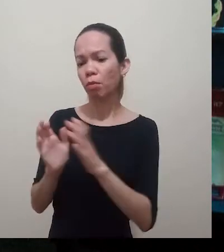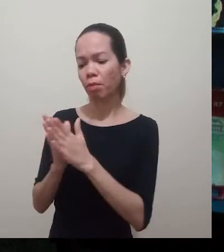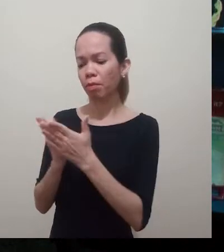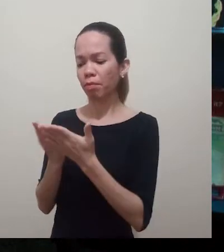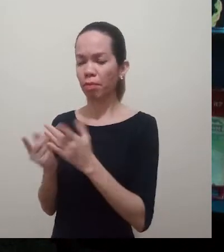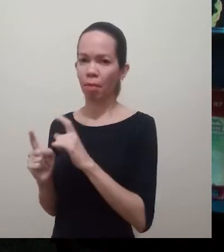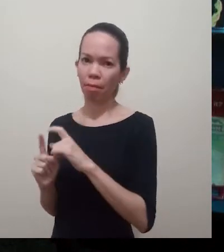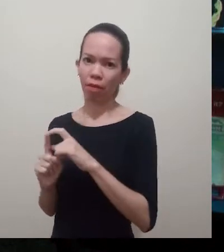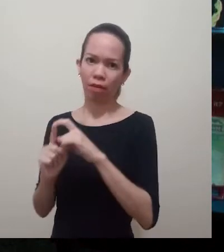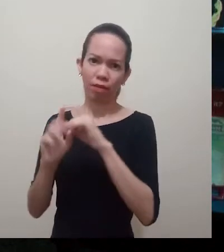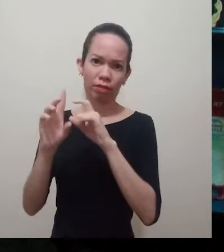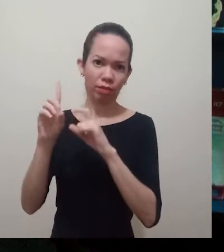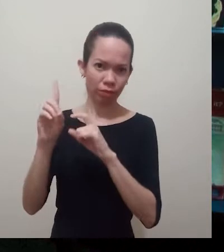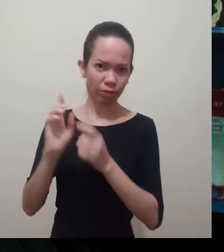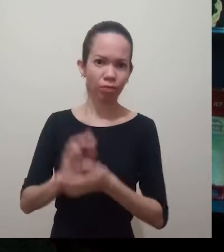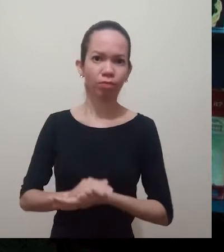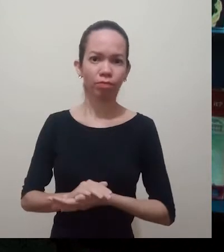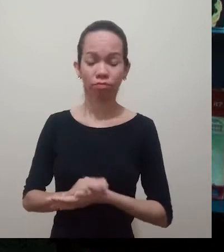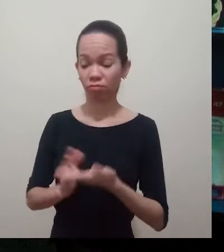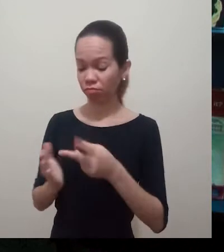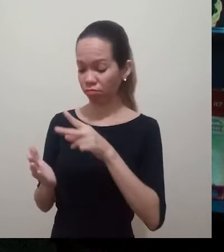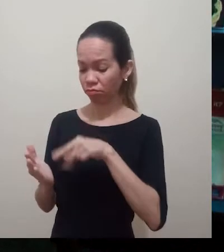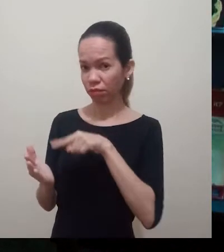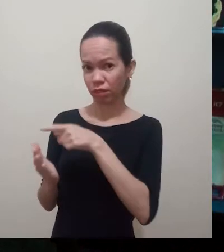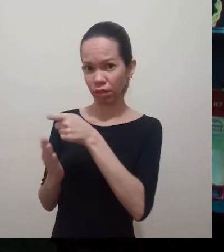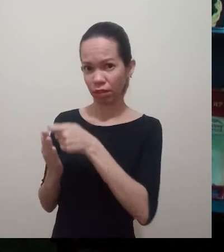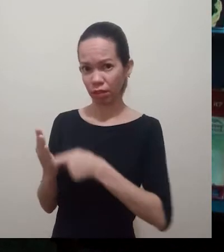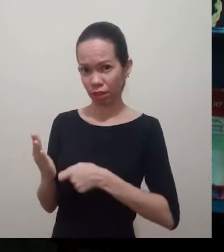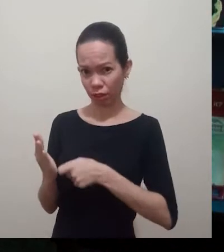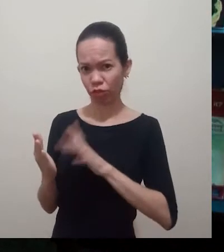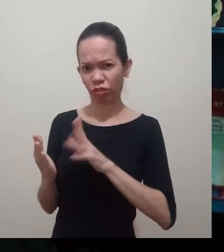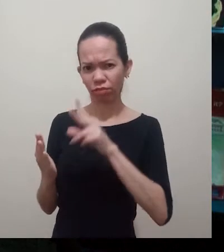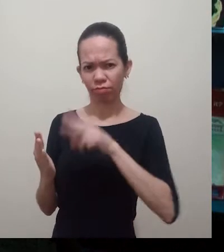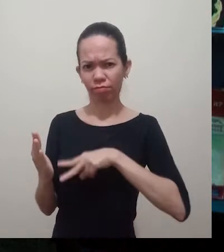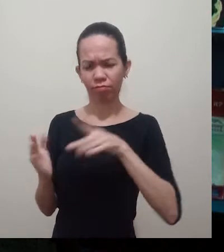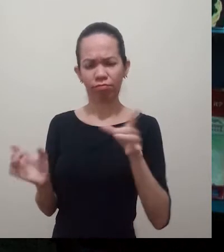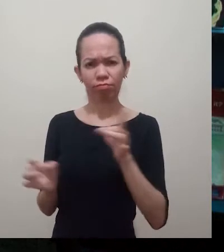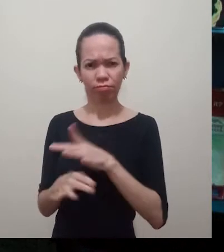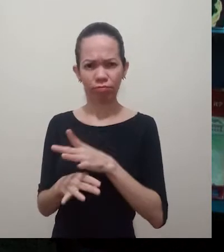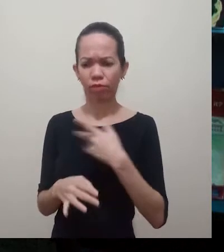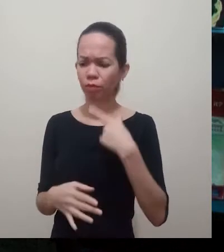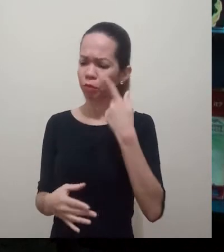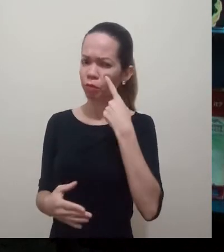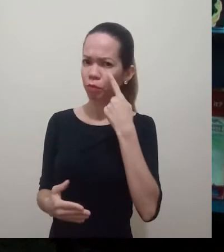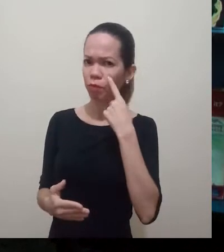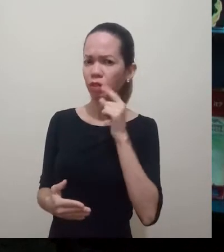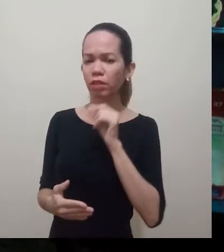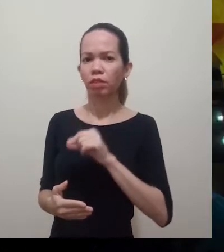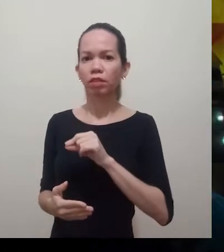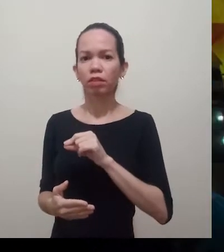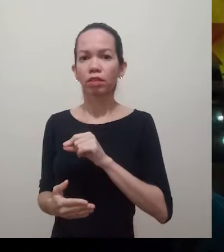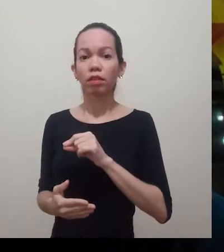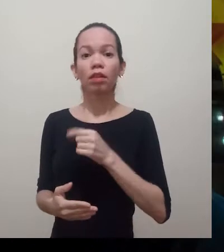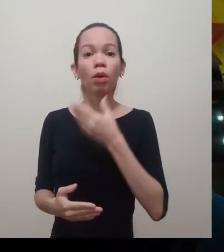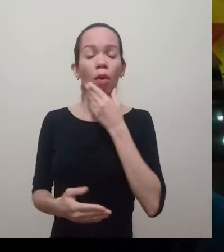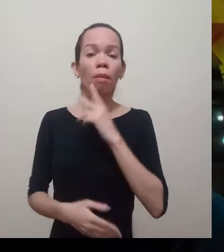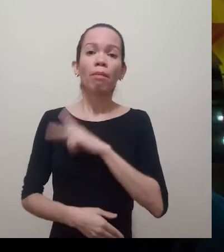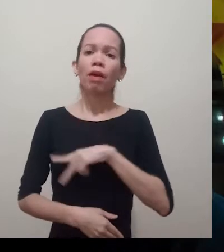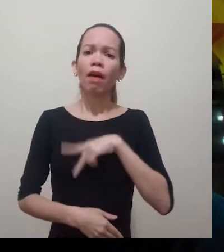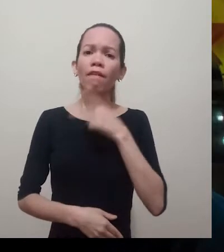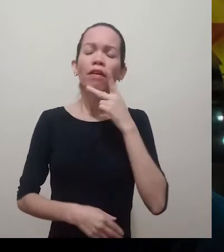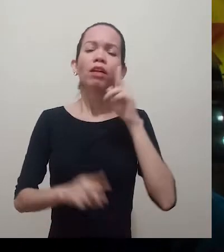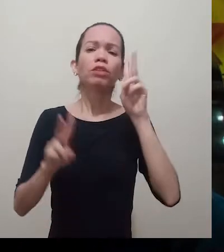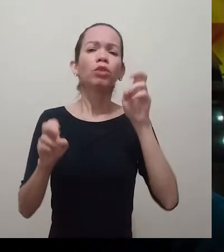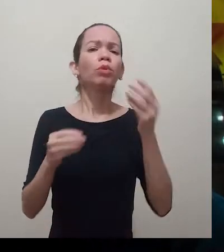a palavra de deus como nós vamos olhar aqui para esse texto que nós acabamos de ler nós vamos ver o apóstolo paulo